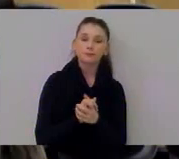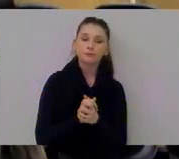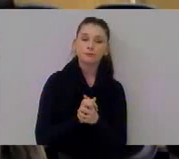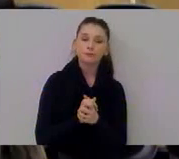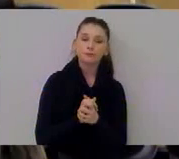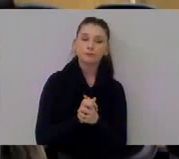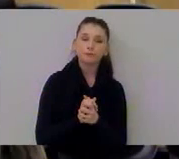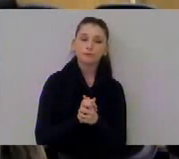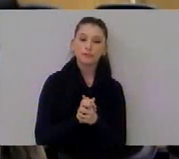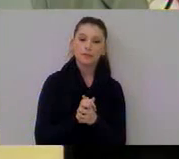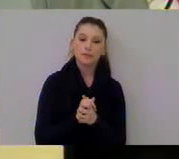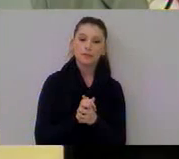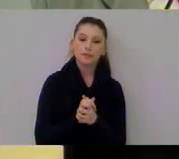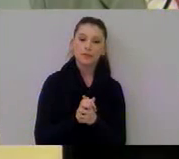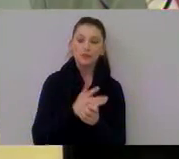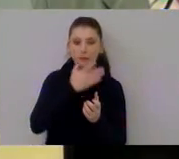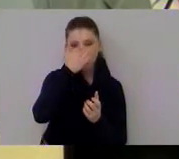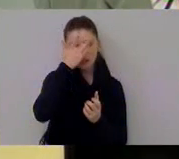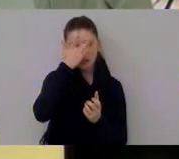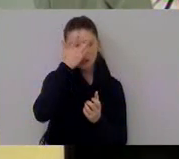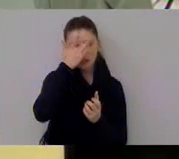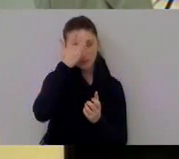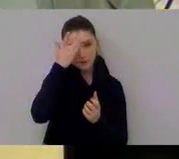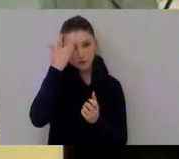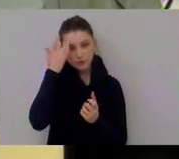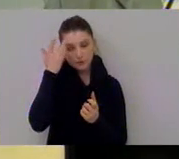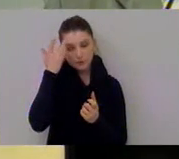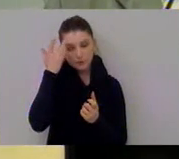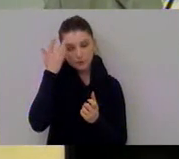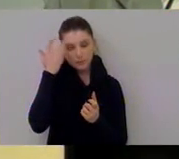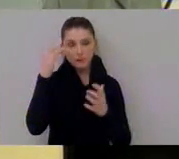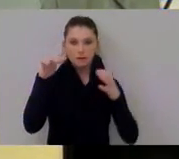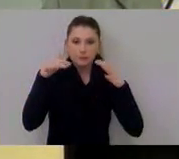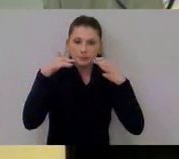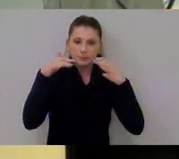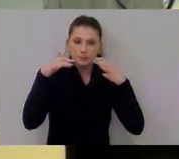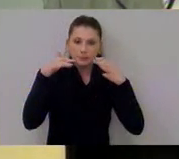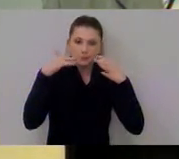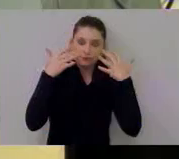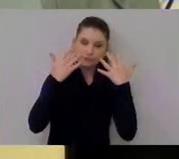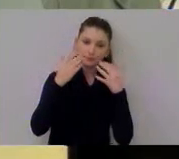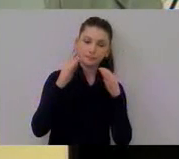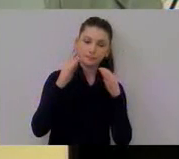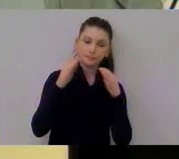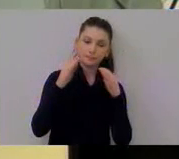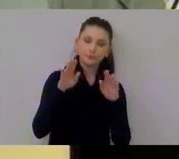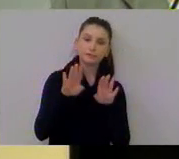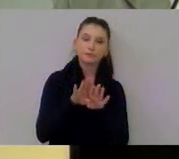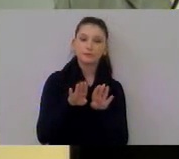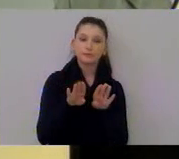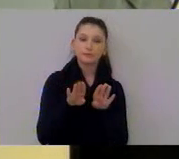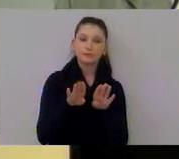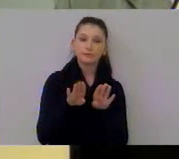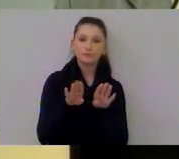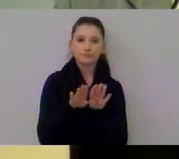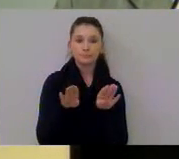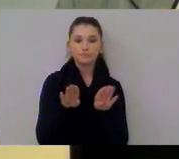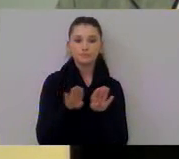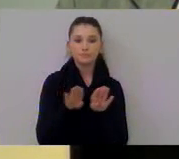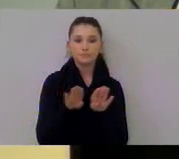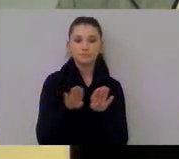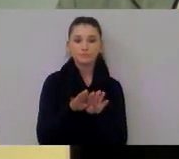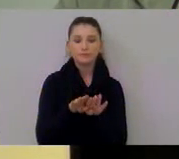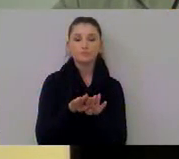ao público que nos assiste, aqui nas galerias e